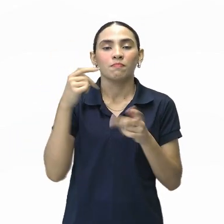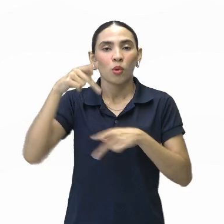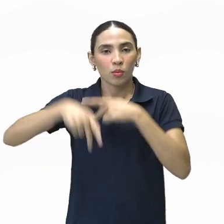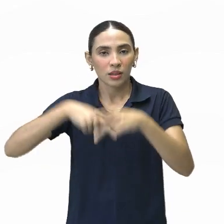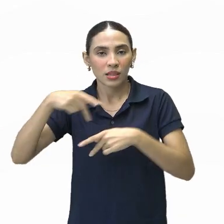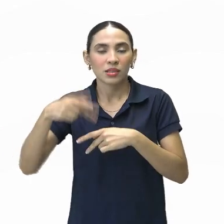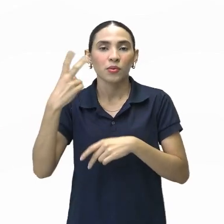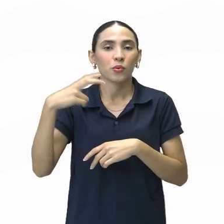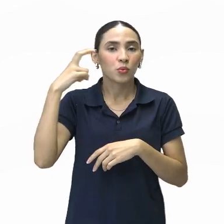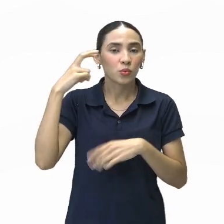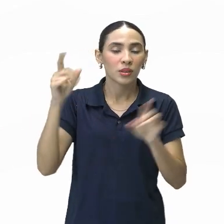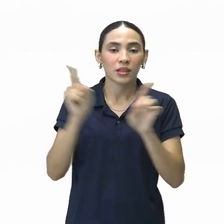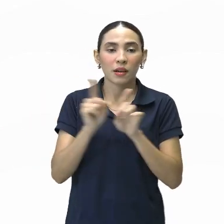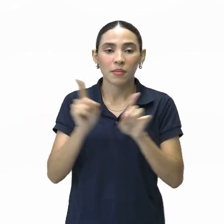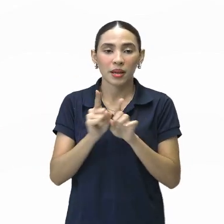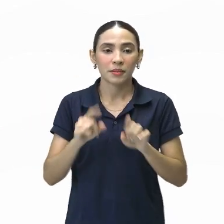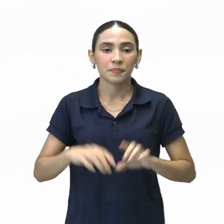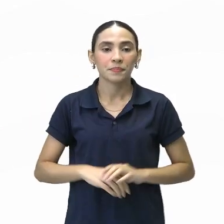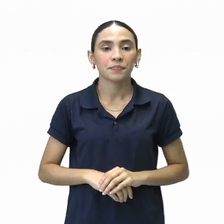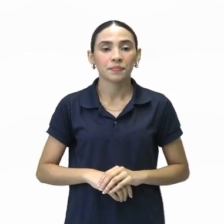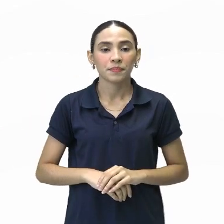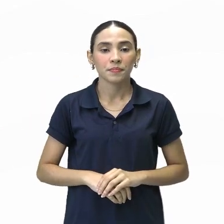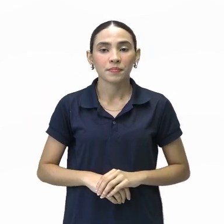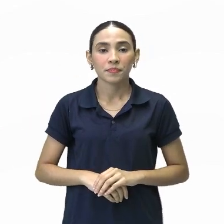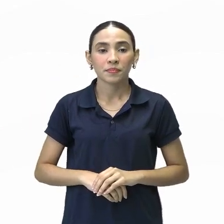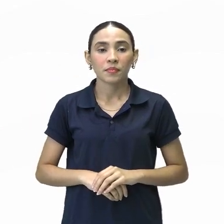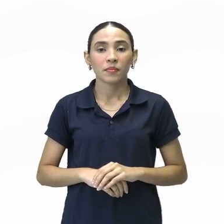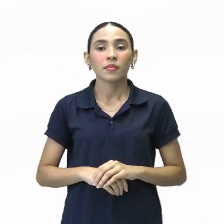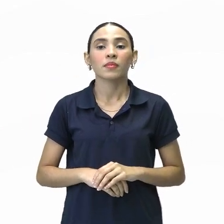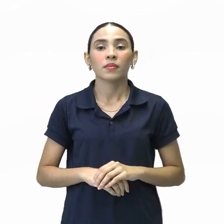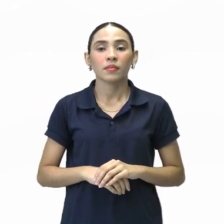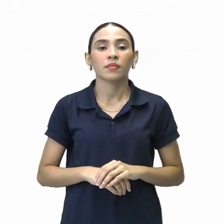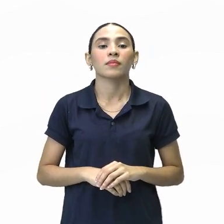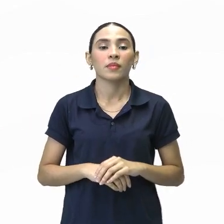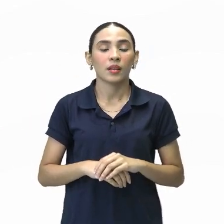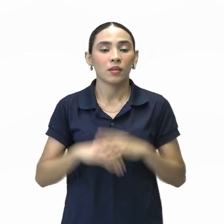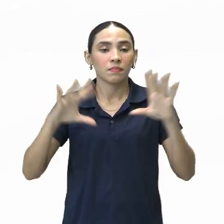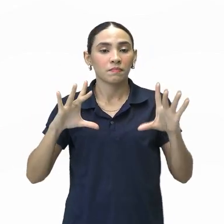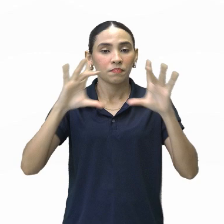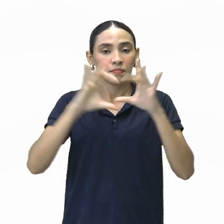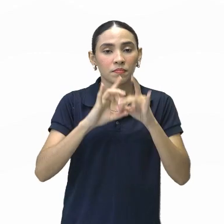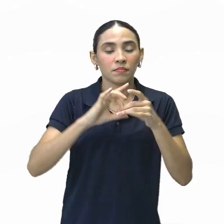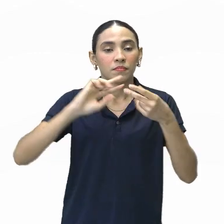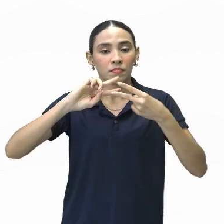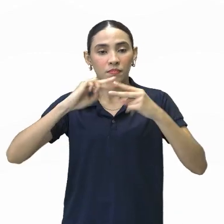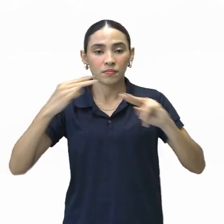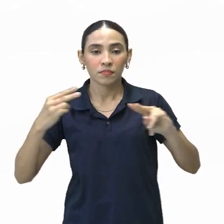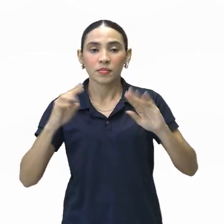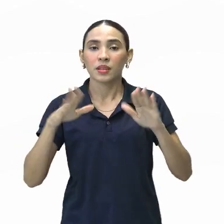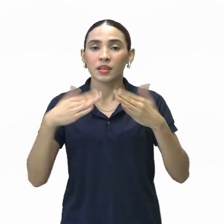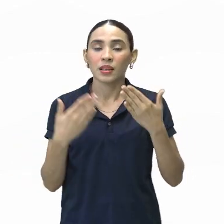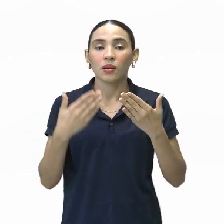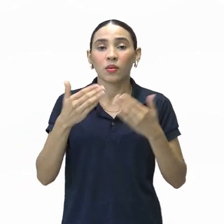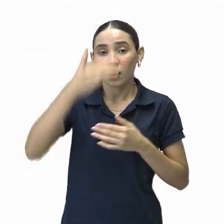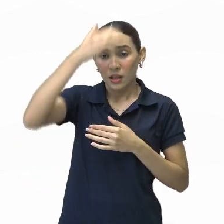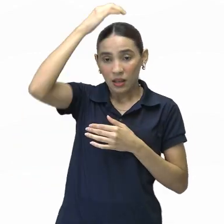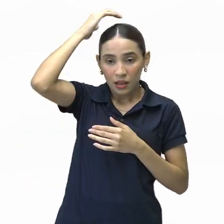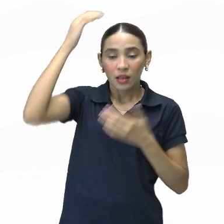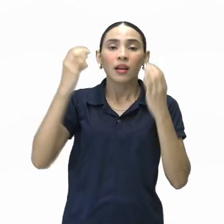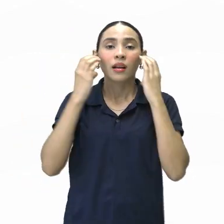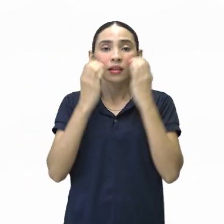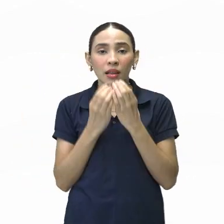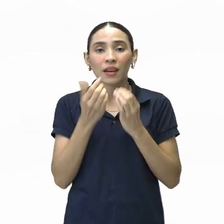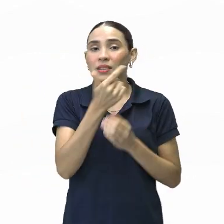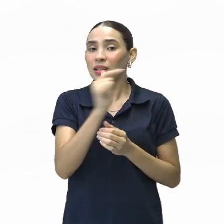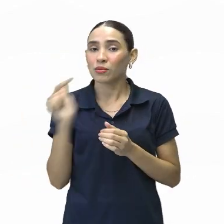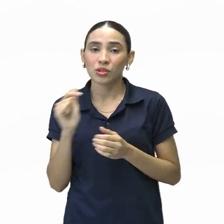nossa cultura. Temos aí a integração com a genética. Então, Darwin ele não tinha